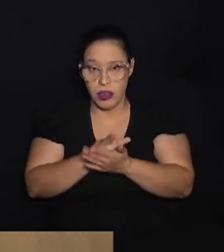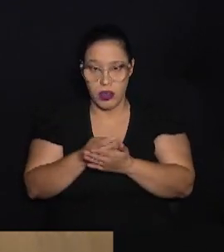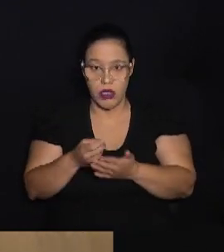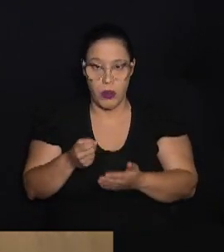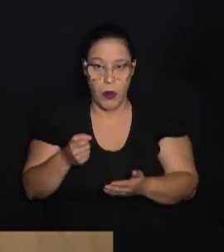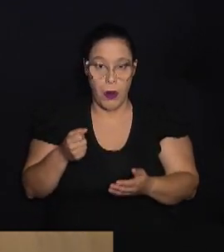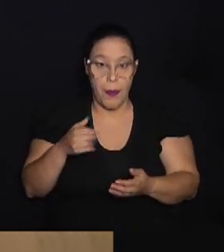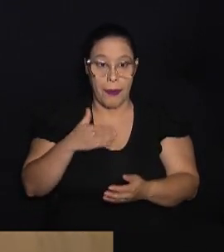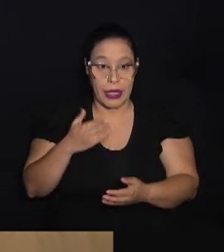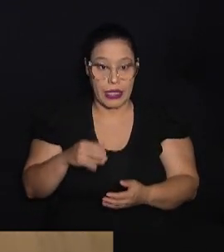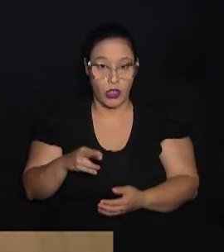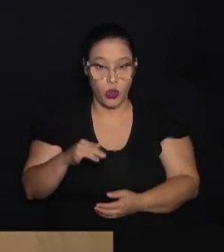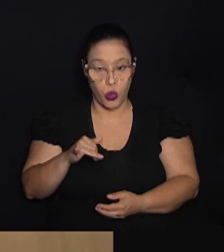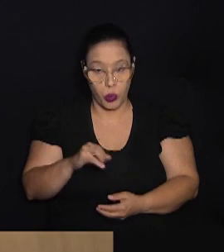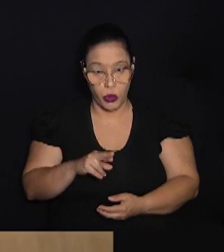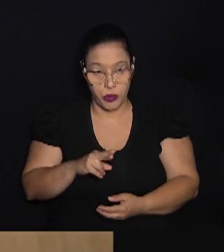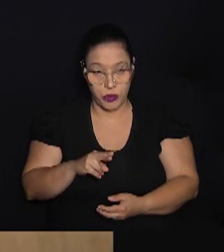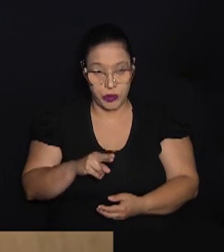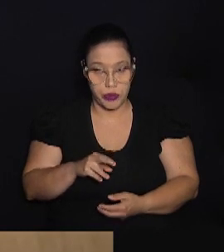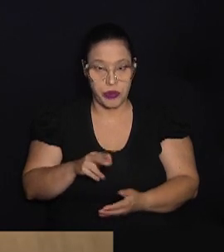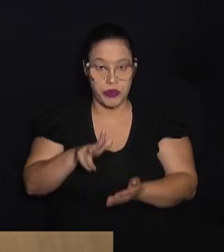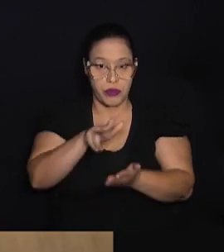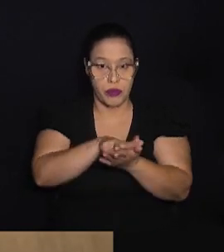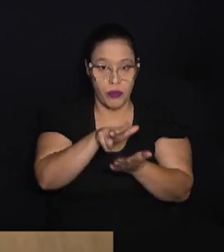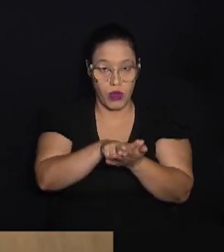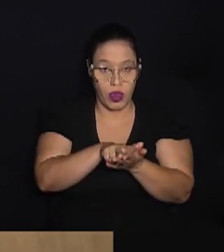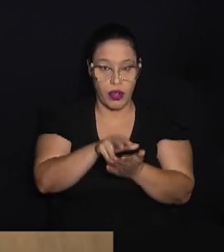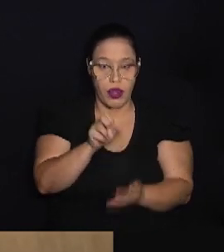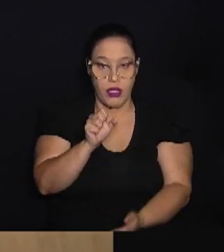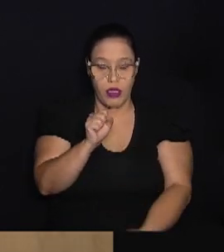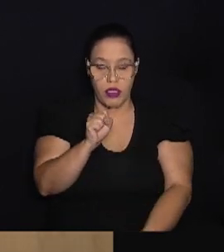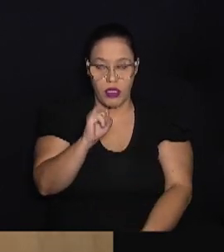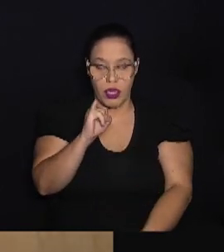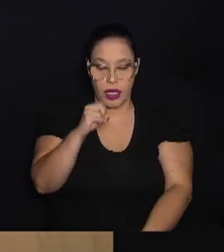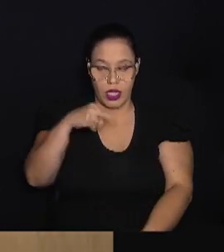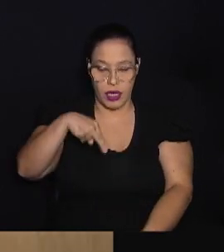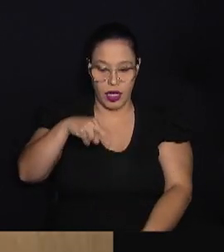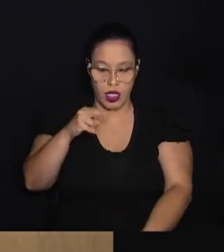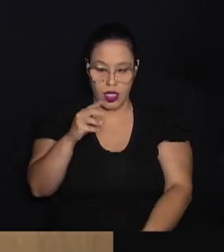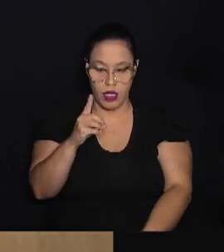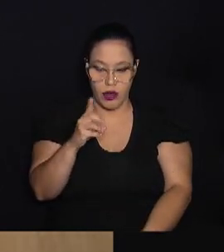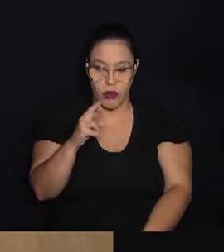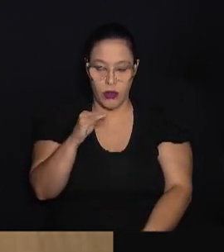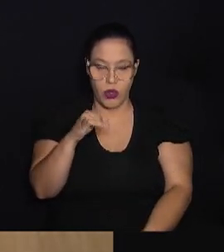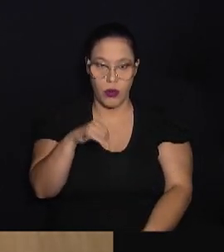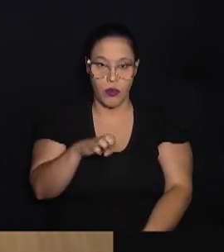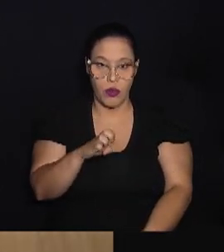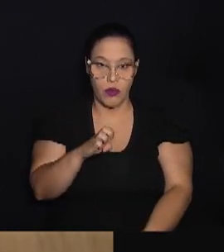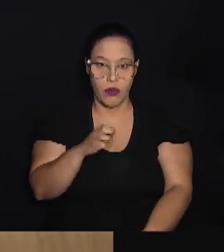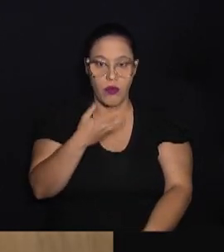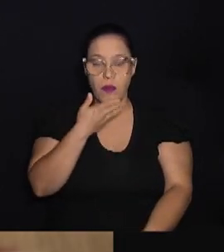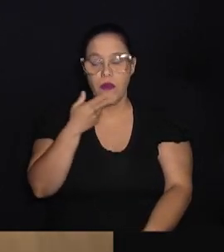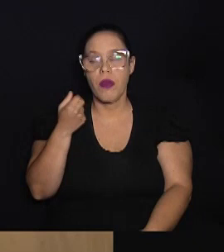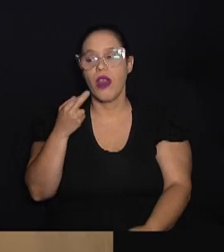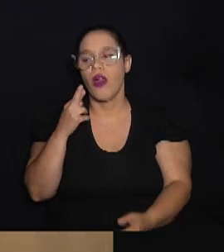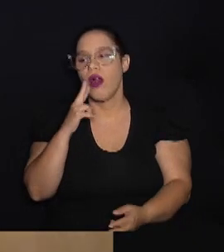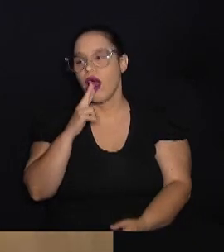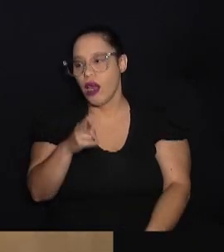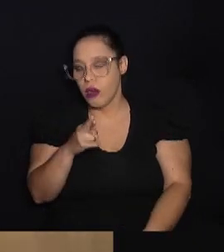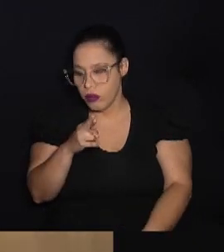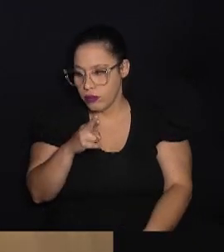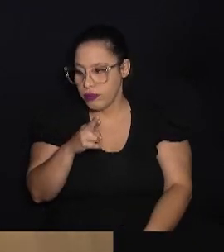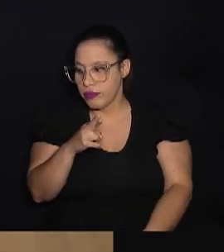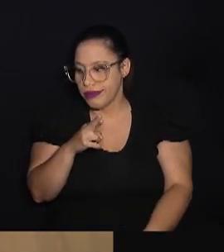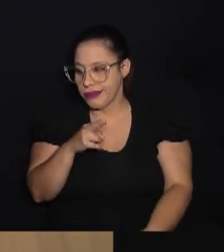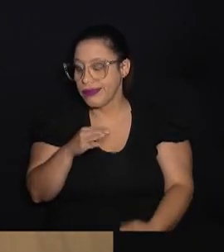matando ele. Essas pacientes que têm síndrome genética, por incrível que pareça, são as que melhor respondem a esse tipo